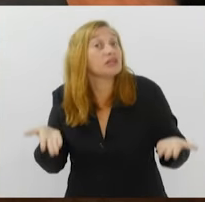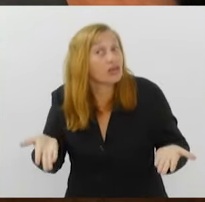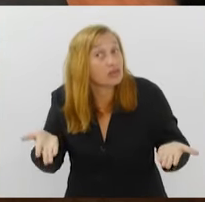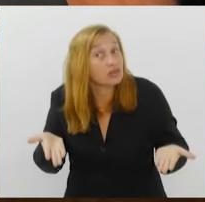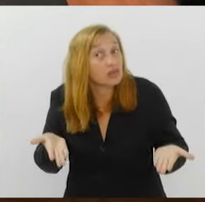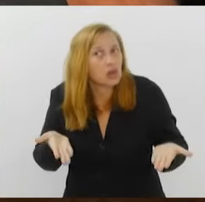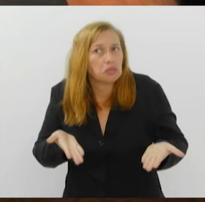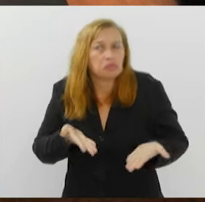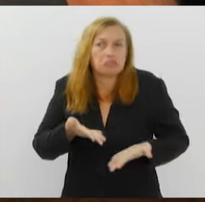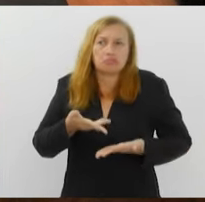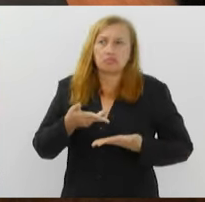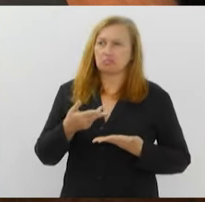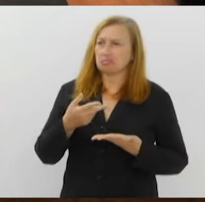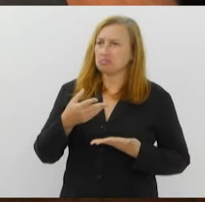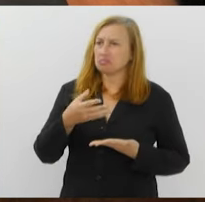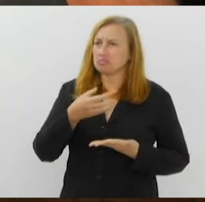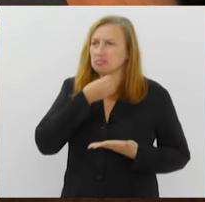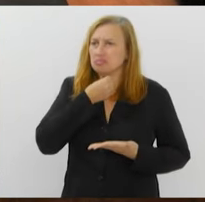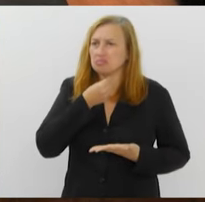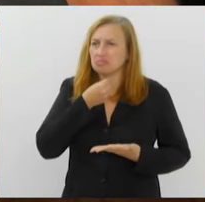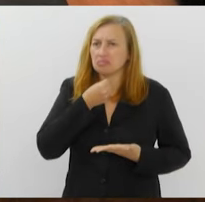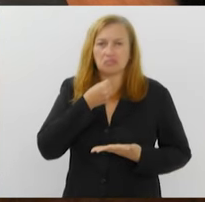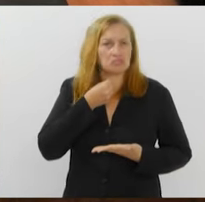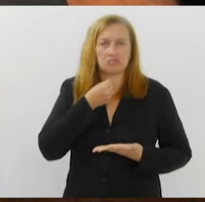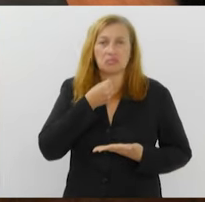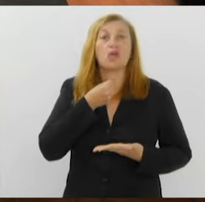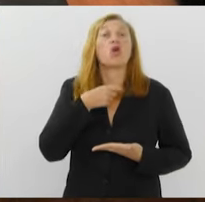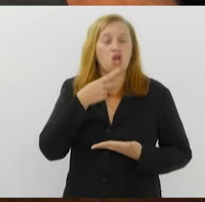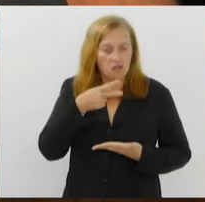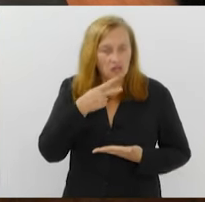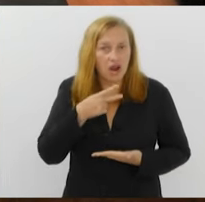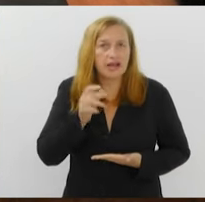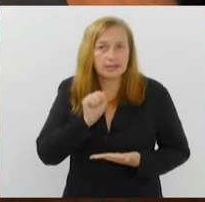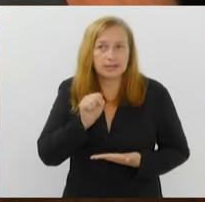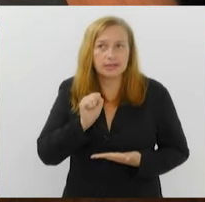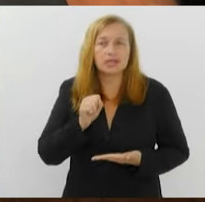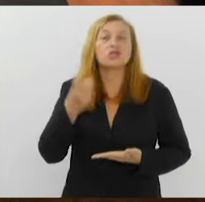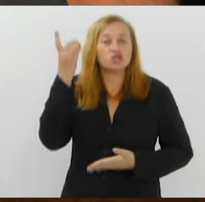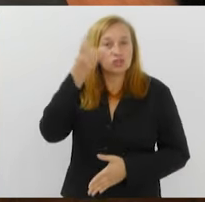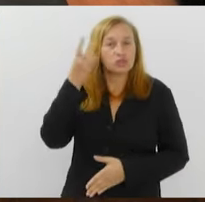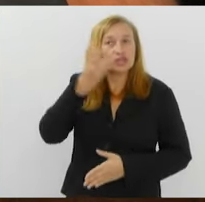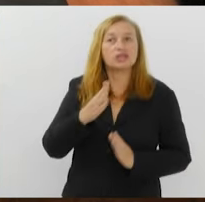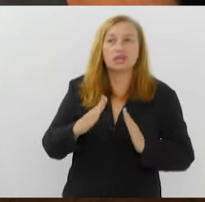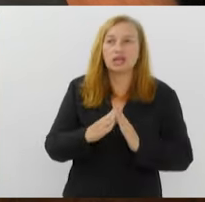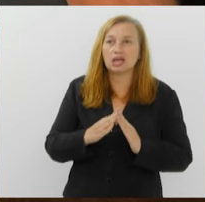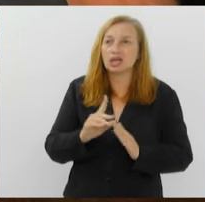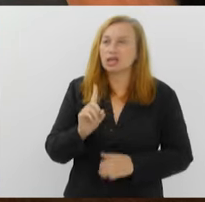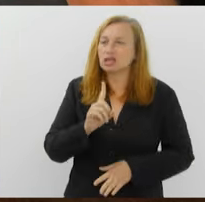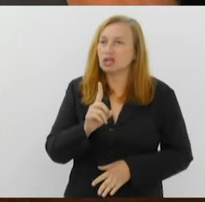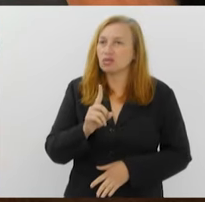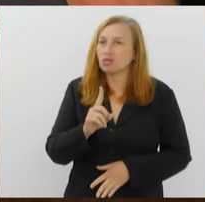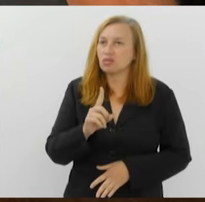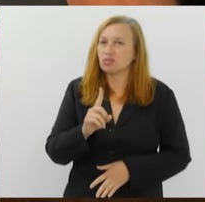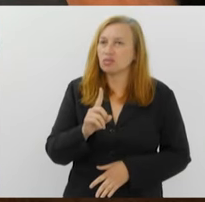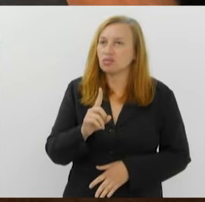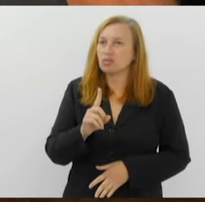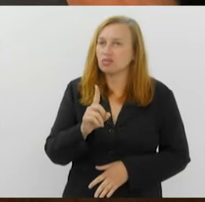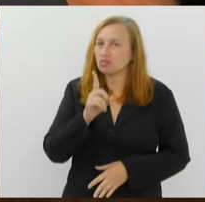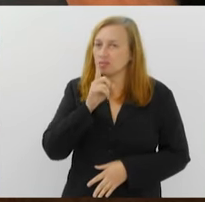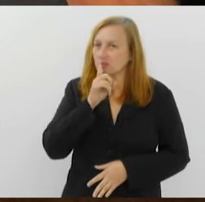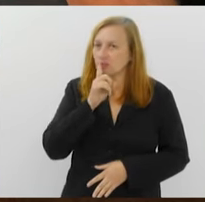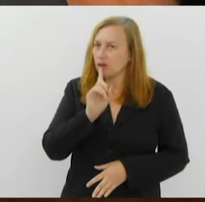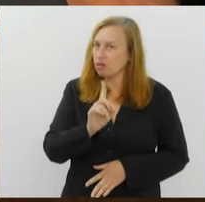eu não tenho papas na língua para falar. É importante que os deputados dessa casa não se deixem intimidar